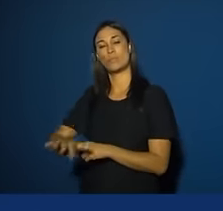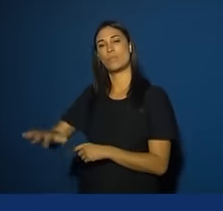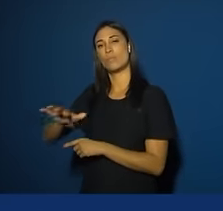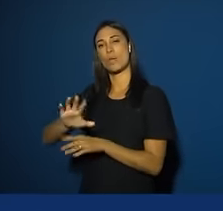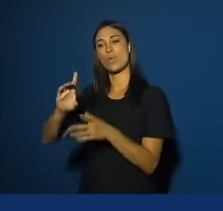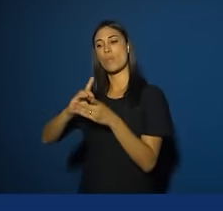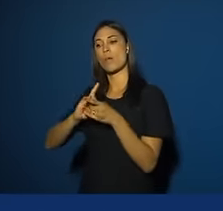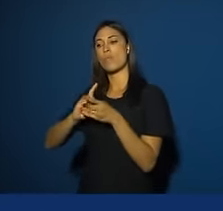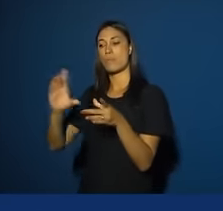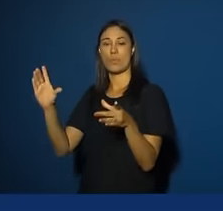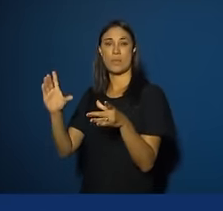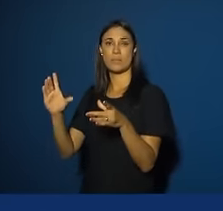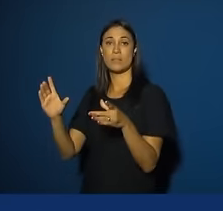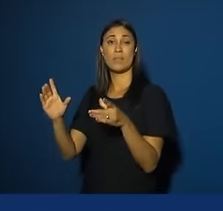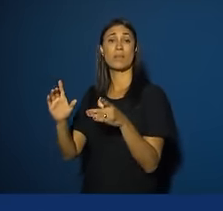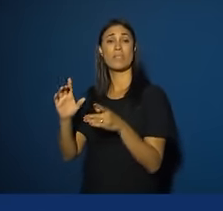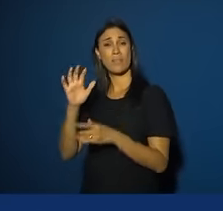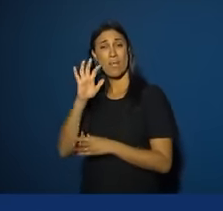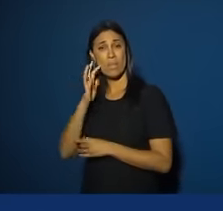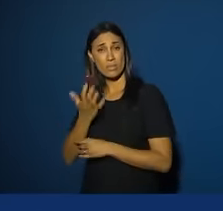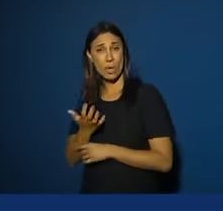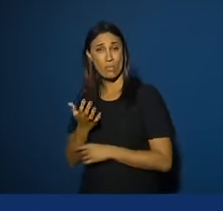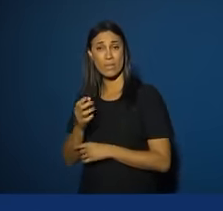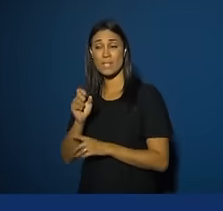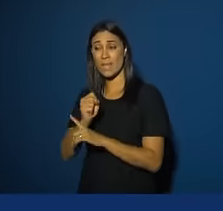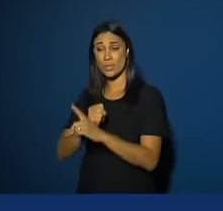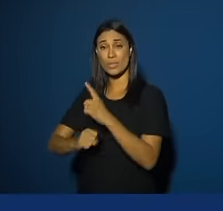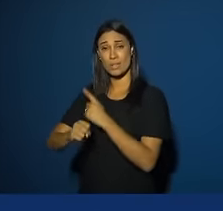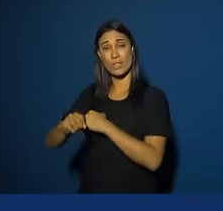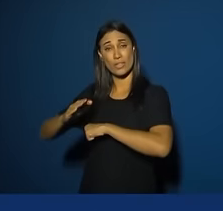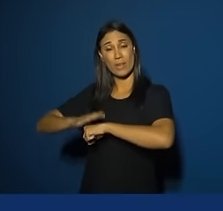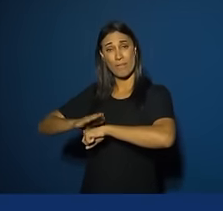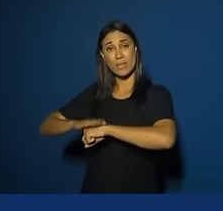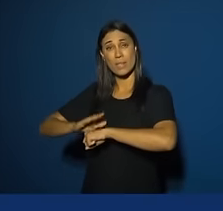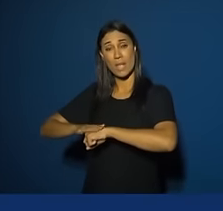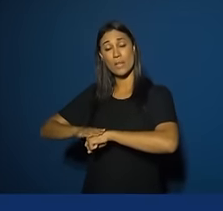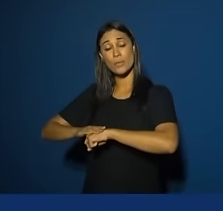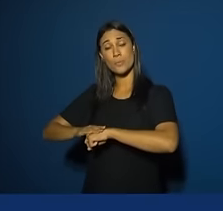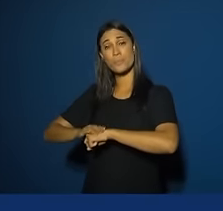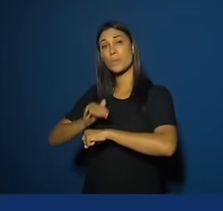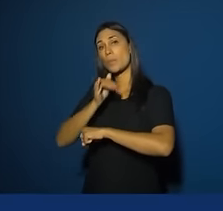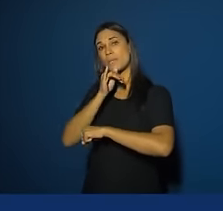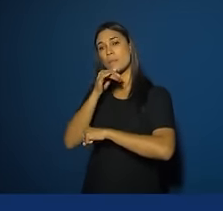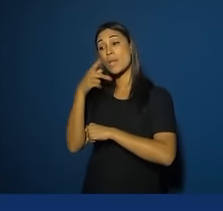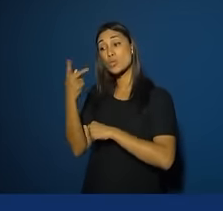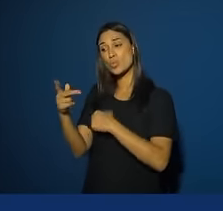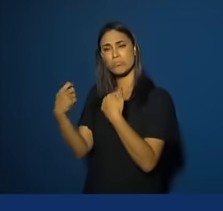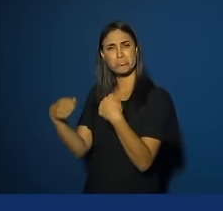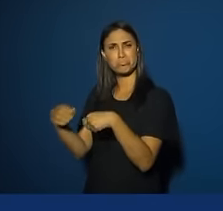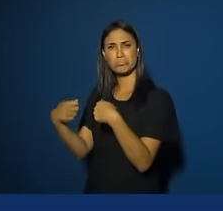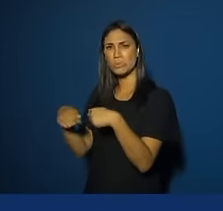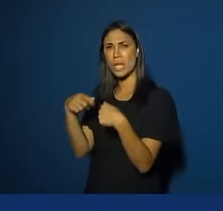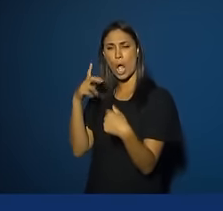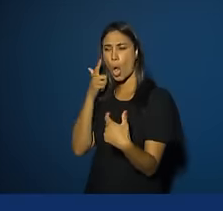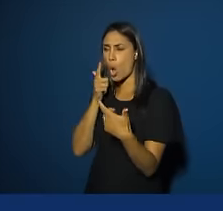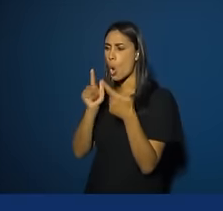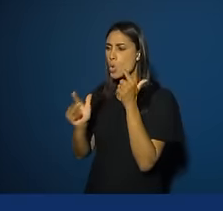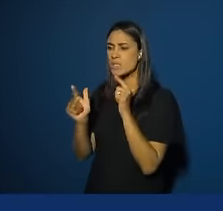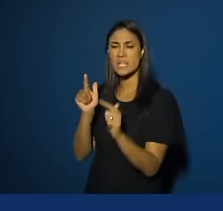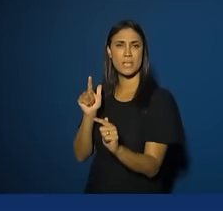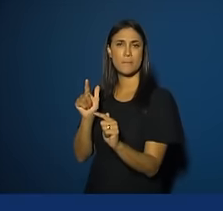uma democracia funcional onde a sociedade tá fazendo o o o o as suas necessidades se entenderem